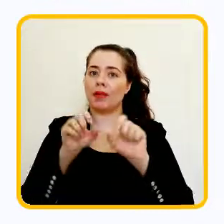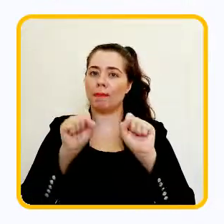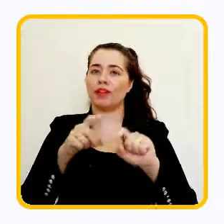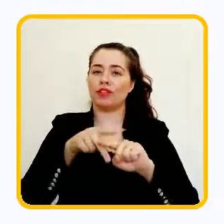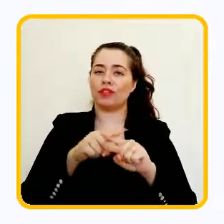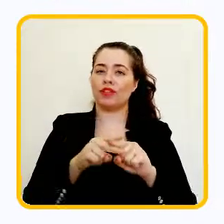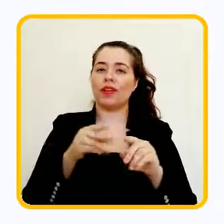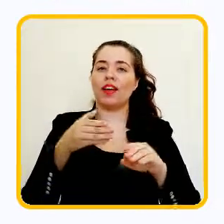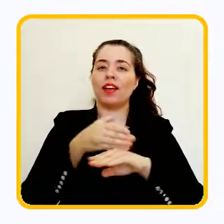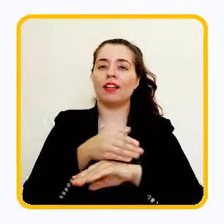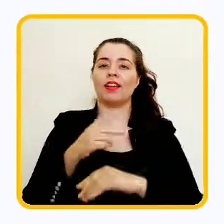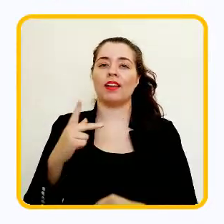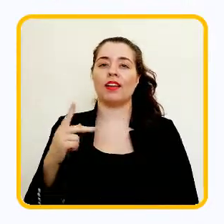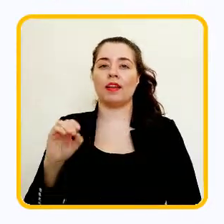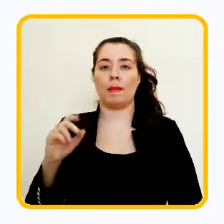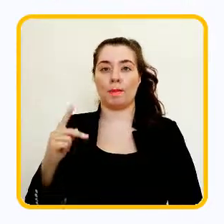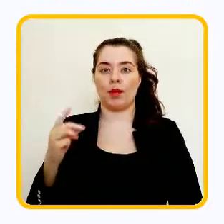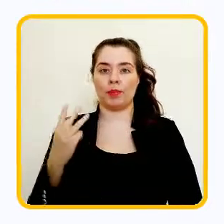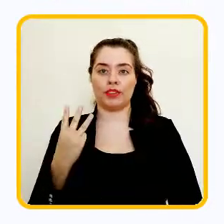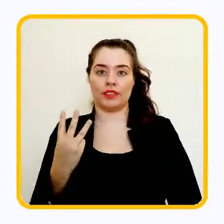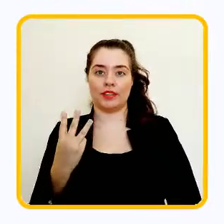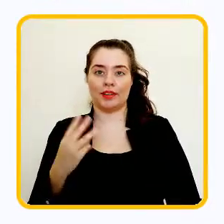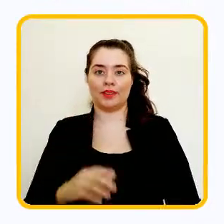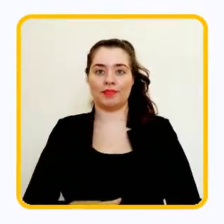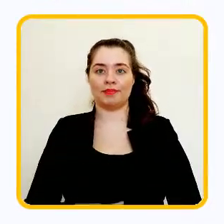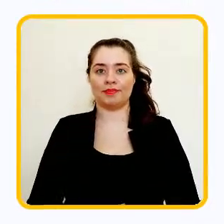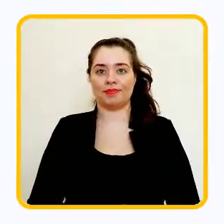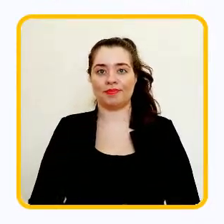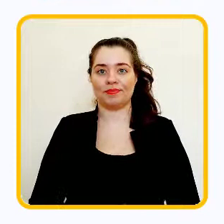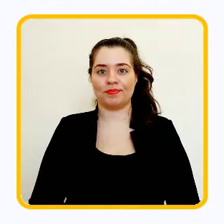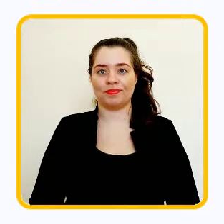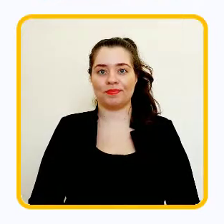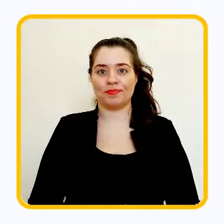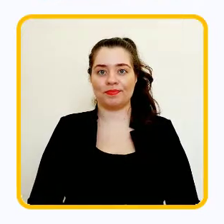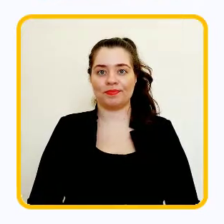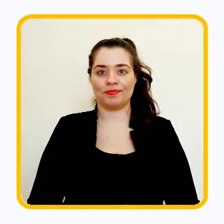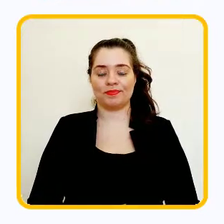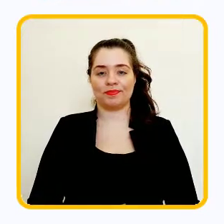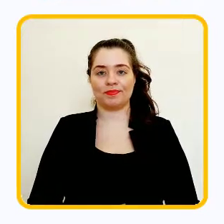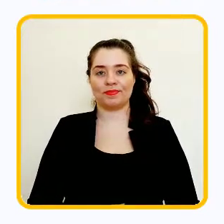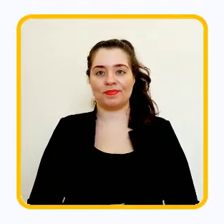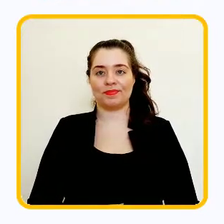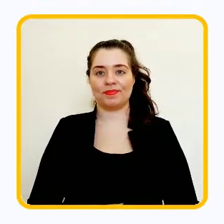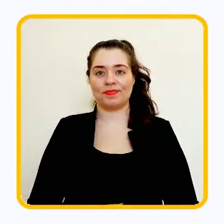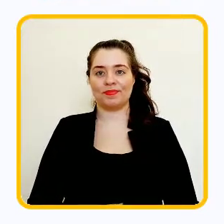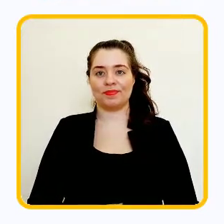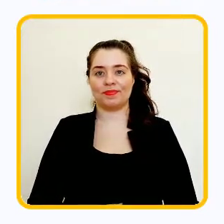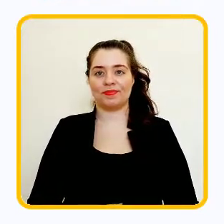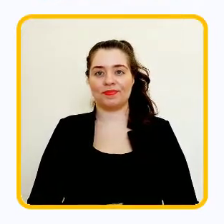Esse e-mail também pode ser configurado para acesso em POP3.